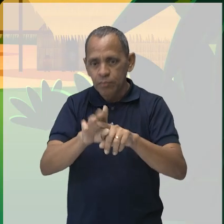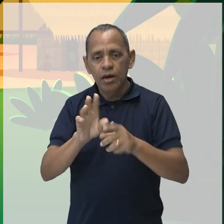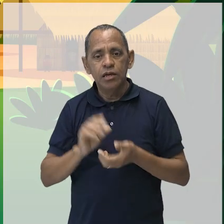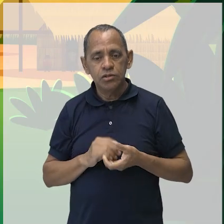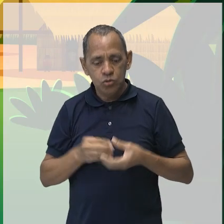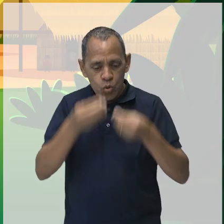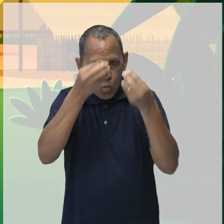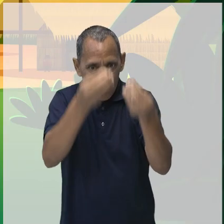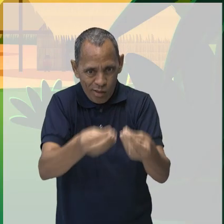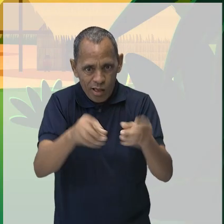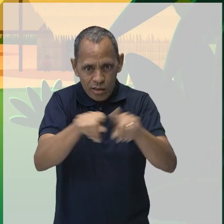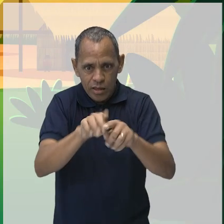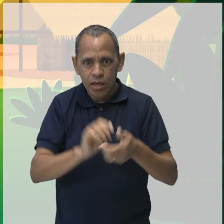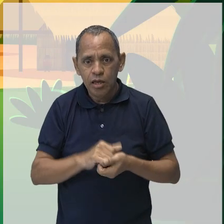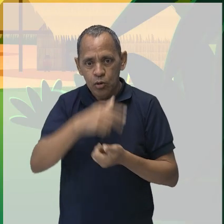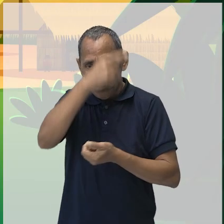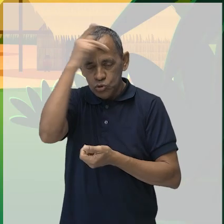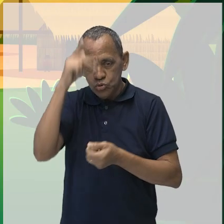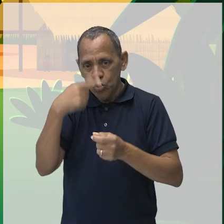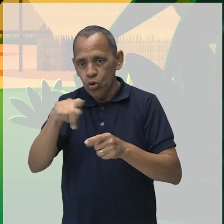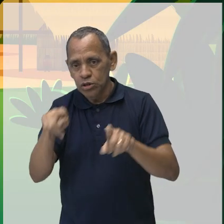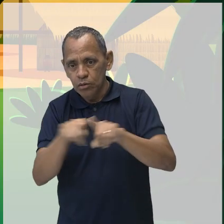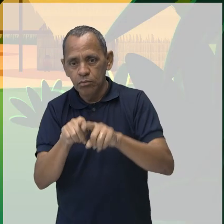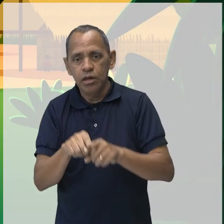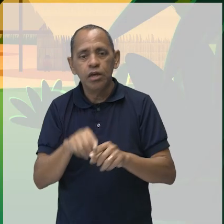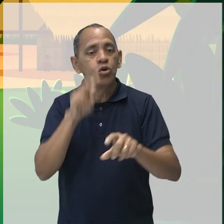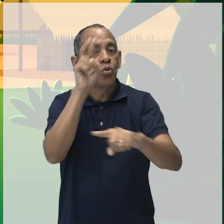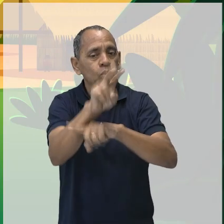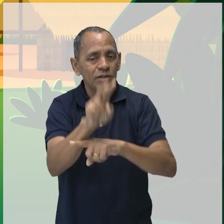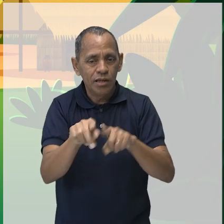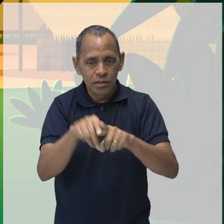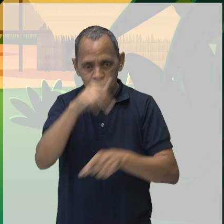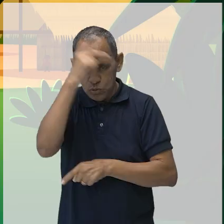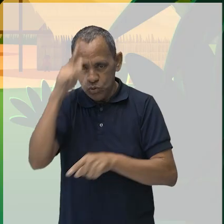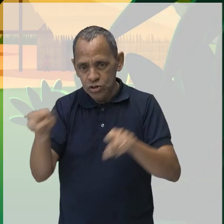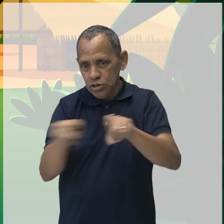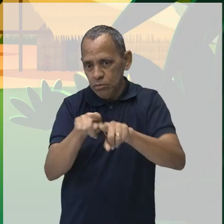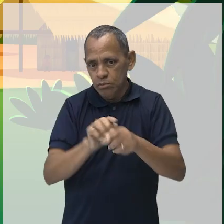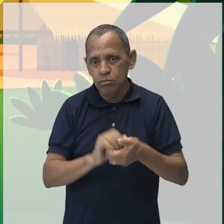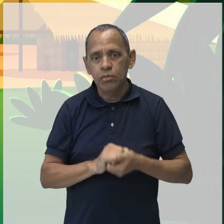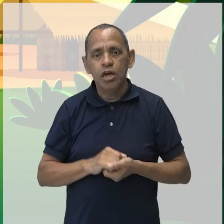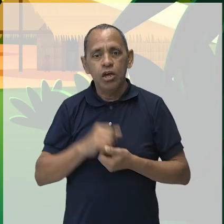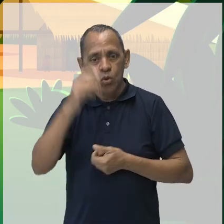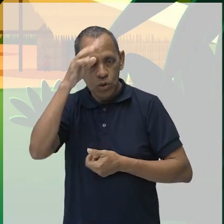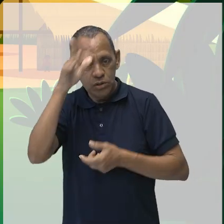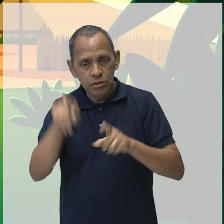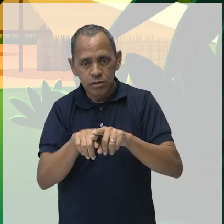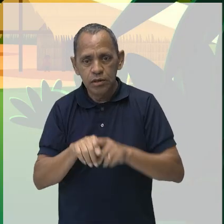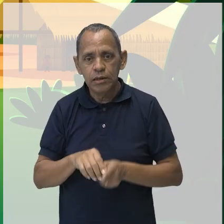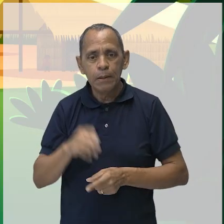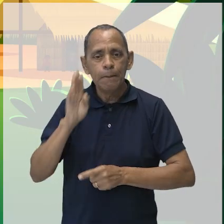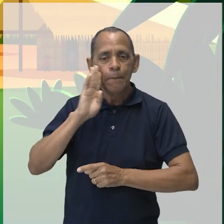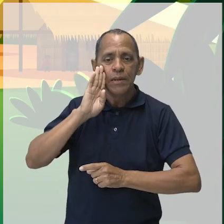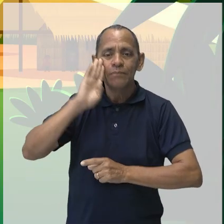que cuidassem das pessoas e de seu conhecimento. Um dos principais é Tupã.